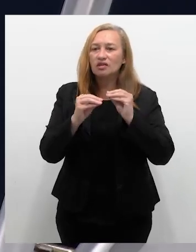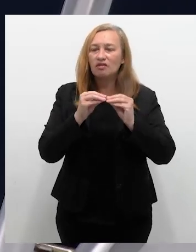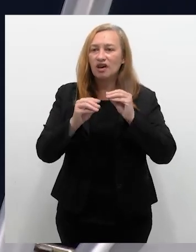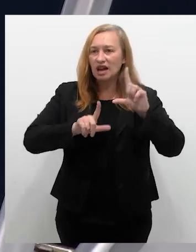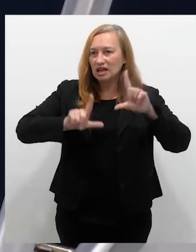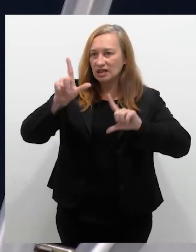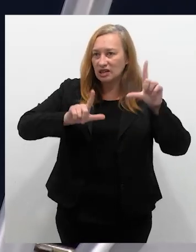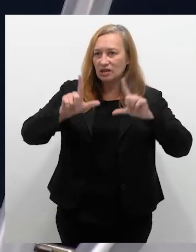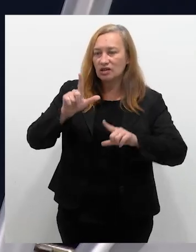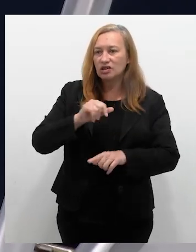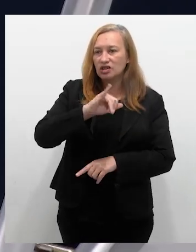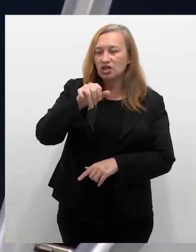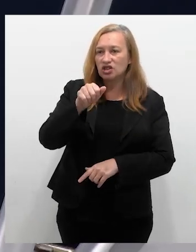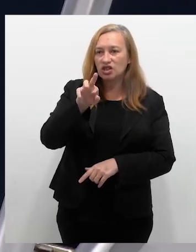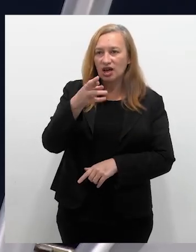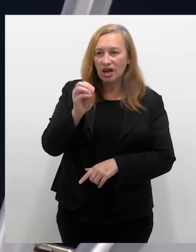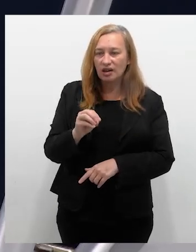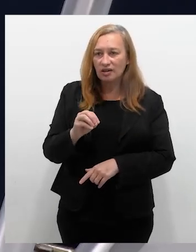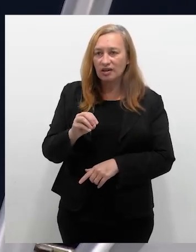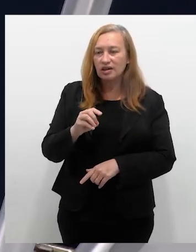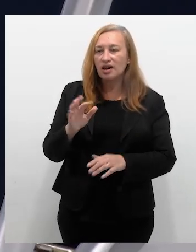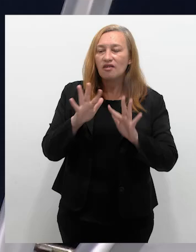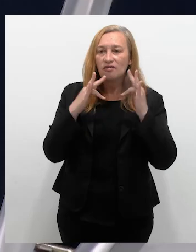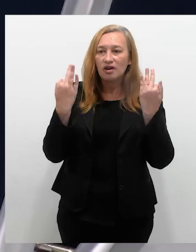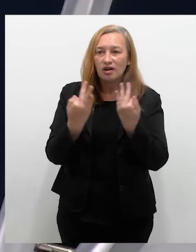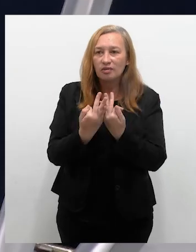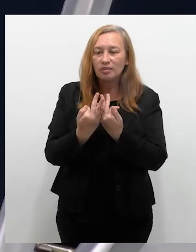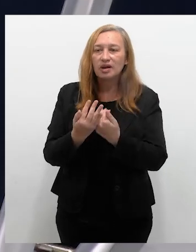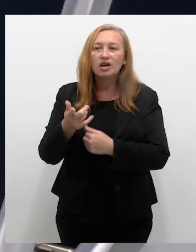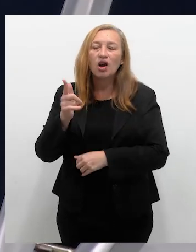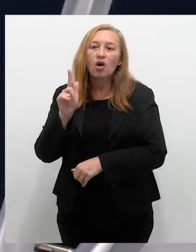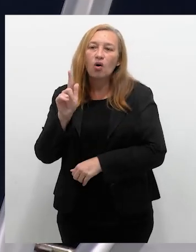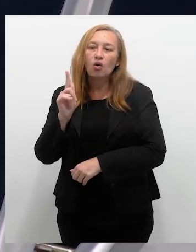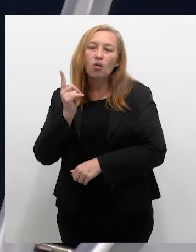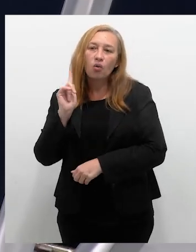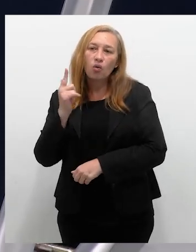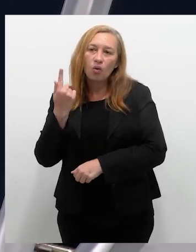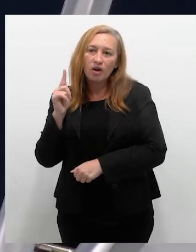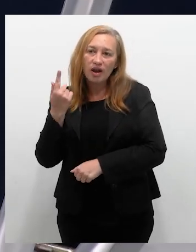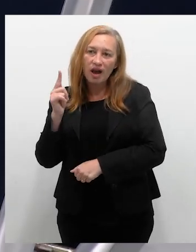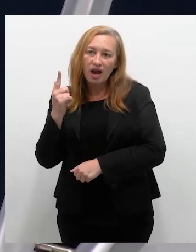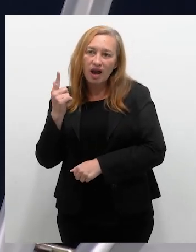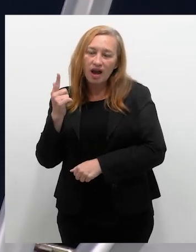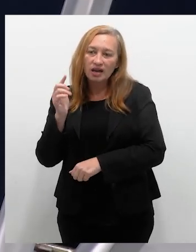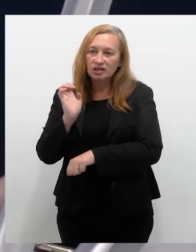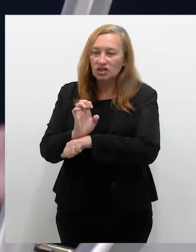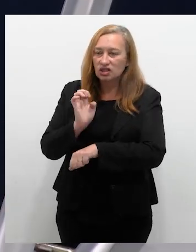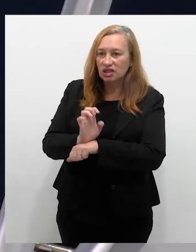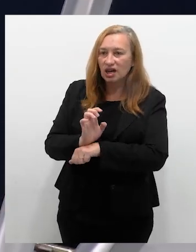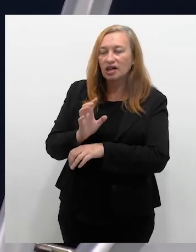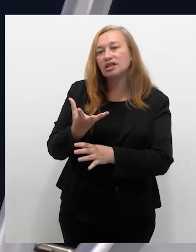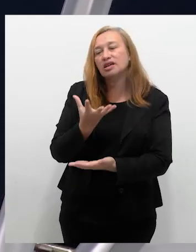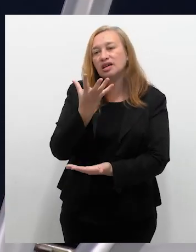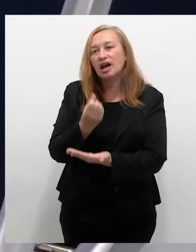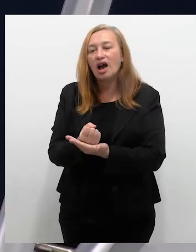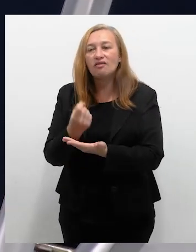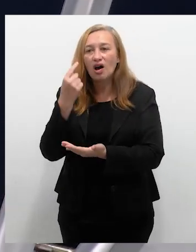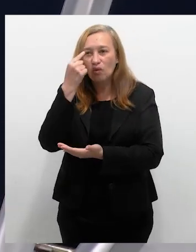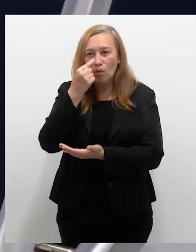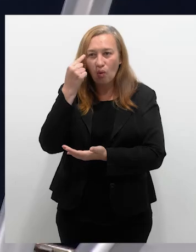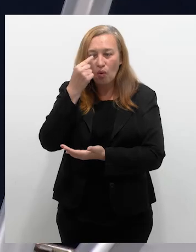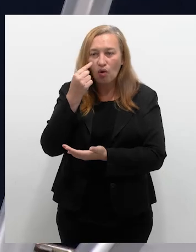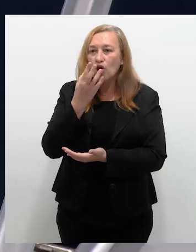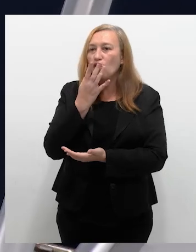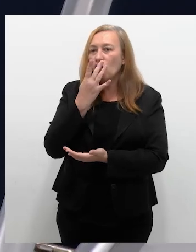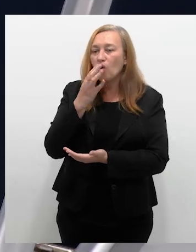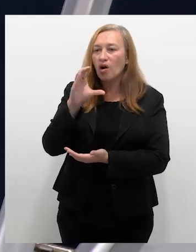com o Jaime, que foi Em Família. Fomos para Goiás gravar essa novela. Olha. Foi muito legal. Essa novela eu estava com os olhos